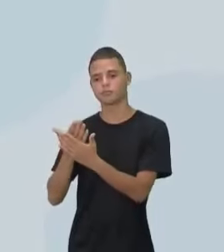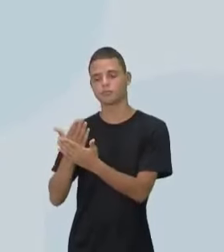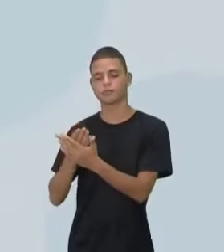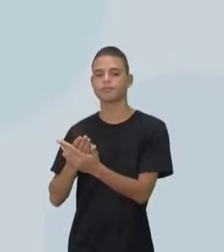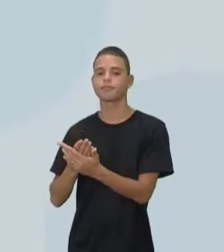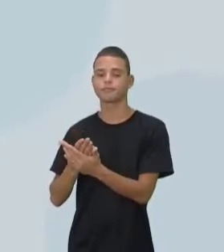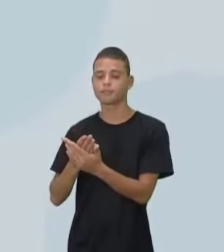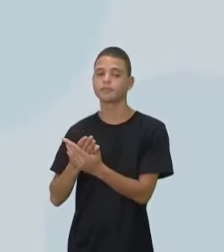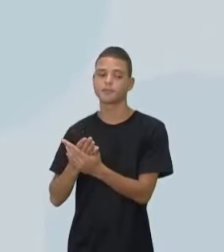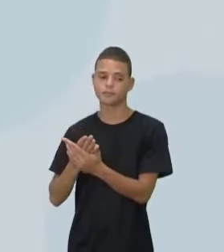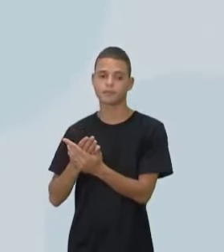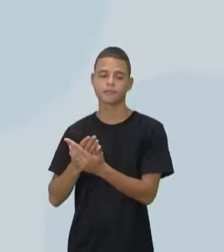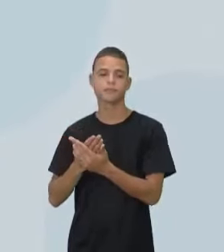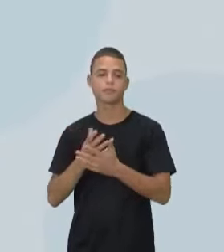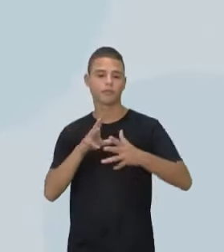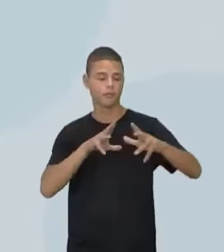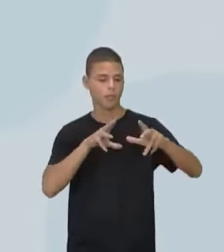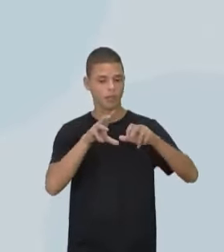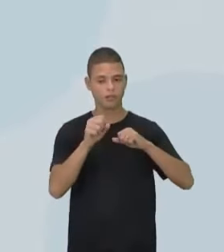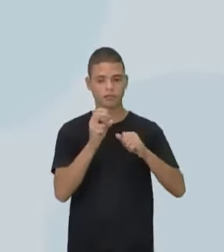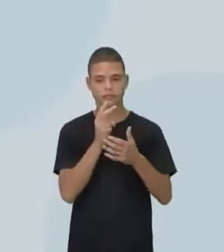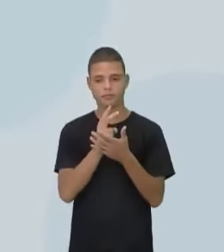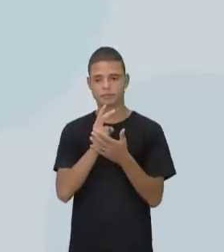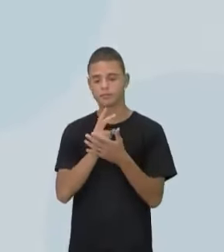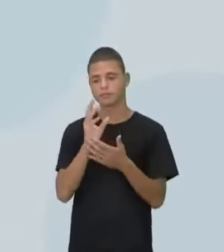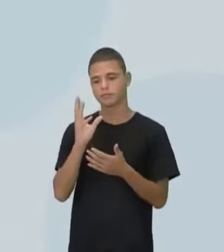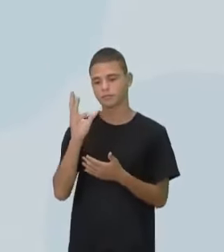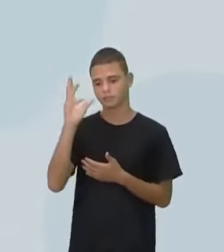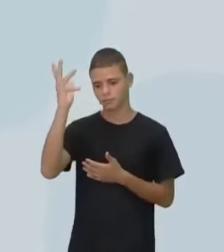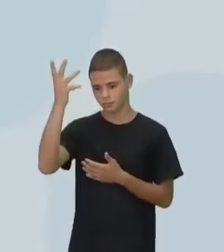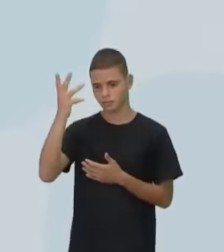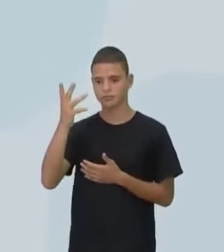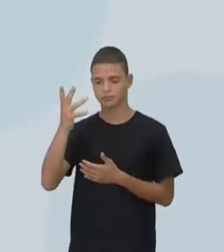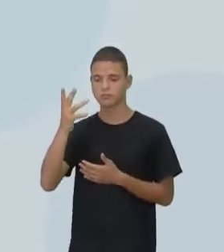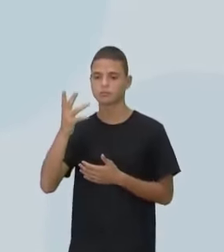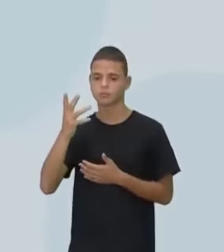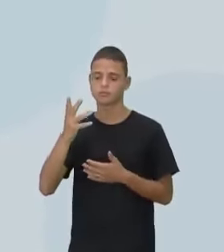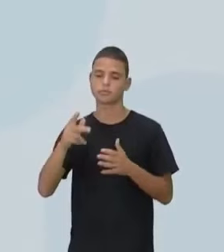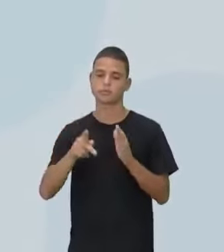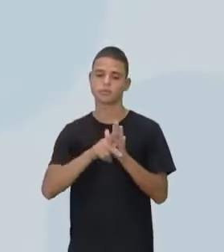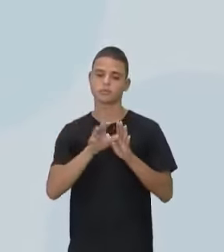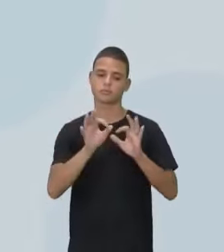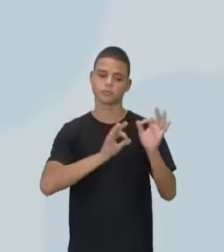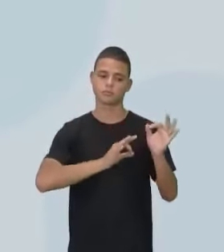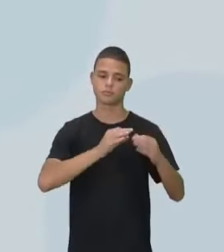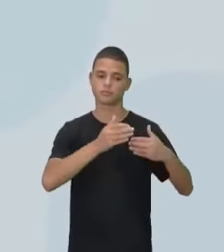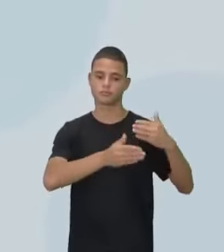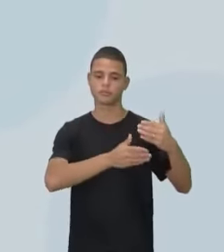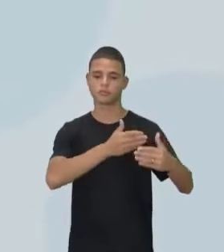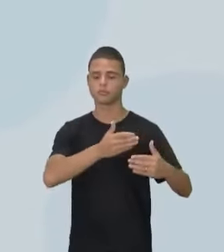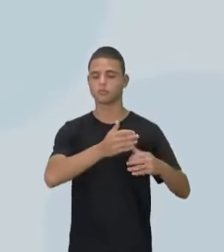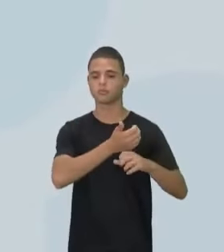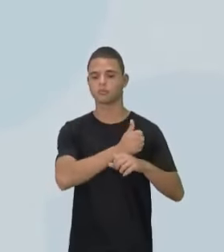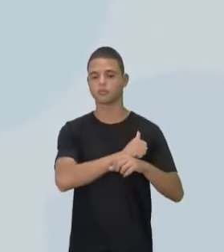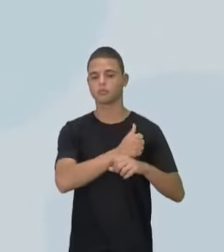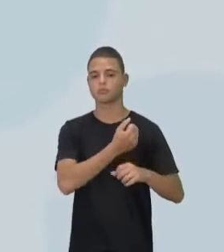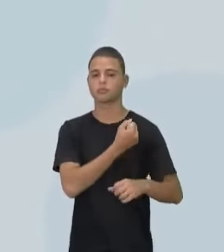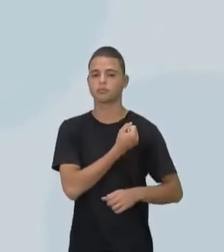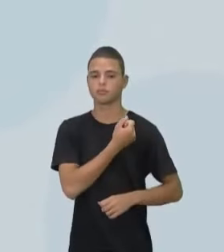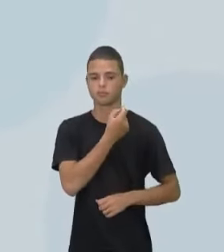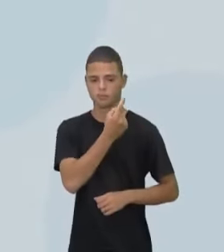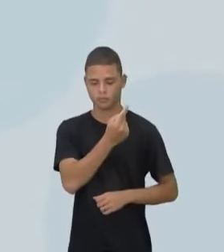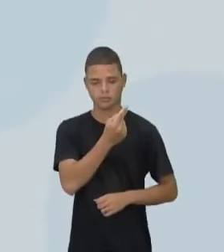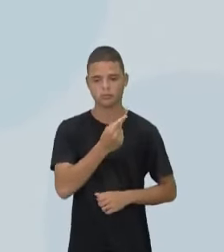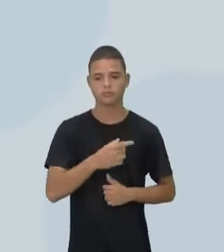E essas trilhas vão sempre acontecer aí no canal Desenvolvimento Profissional 1, tá? E